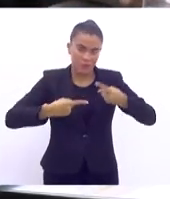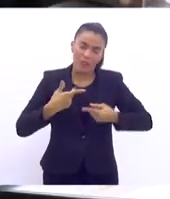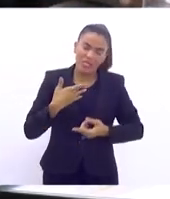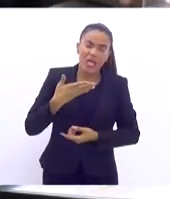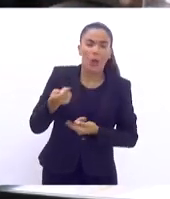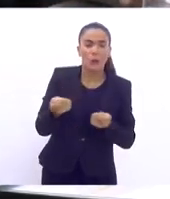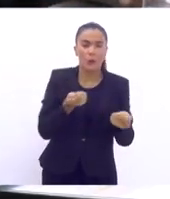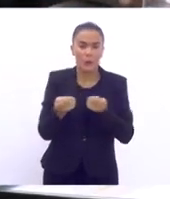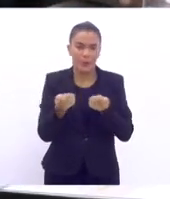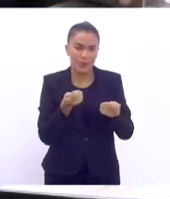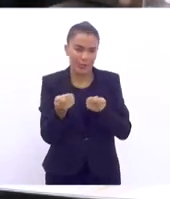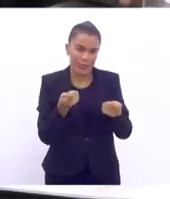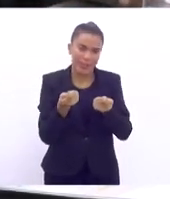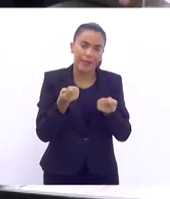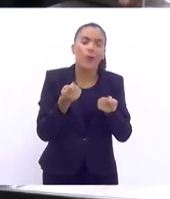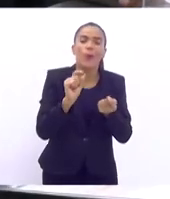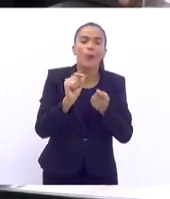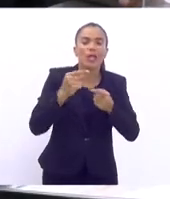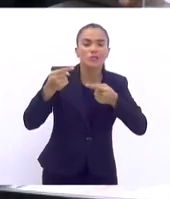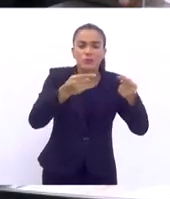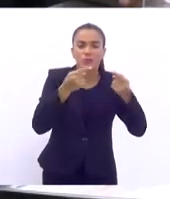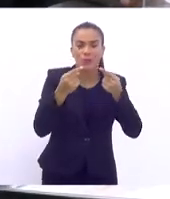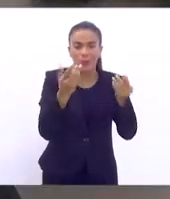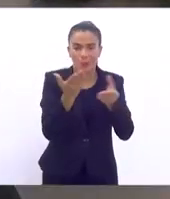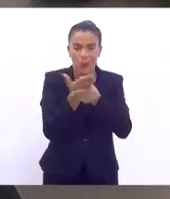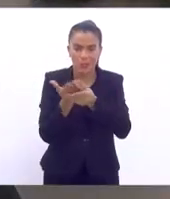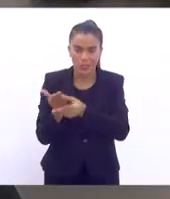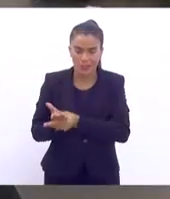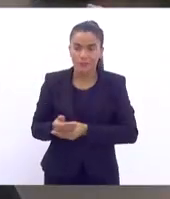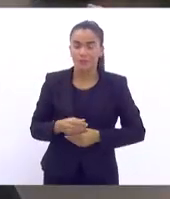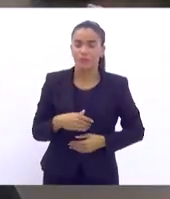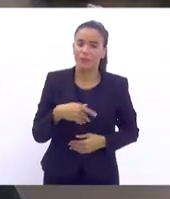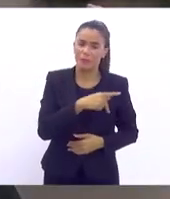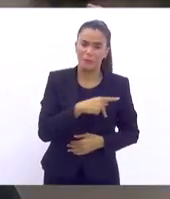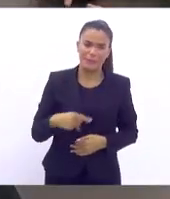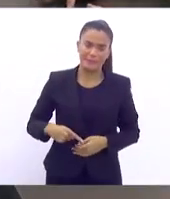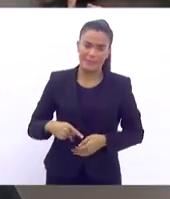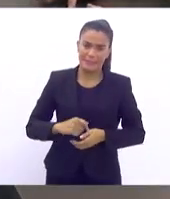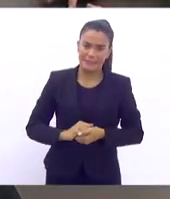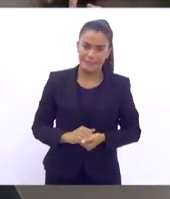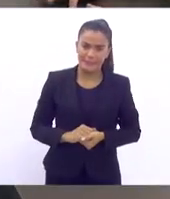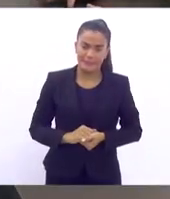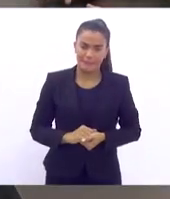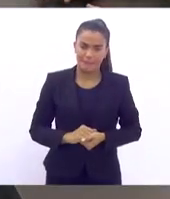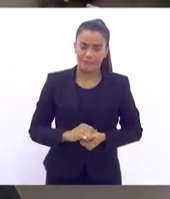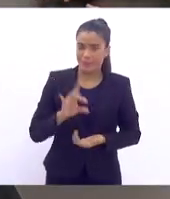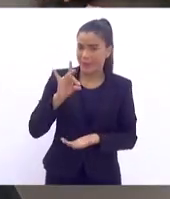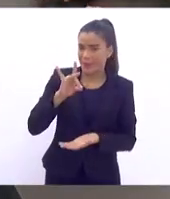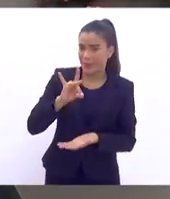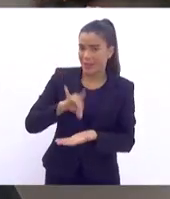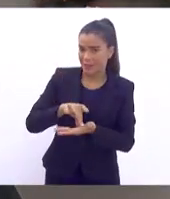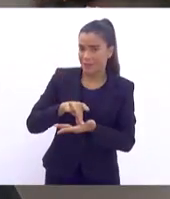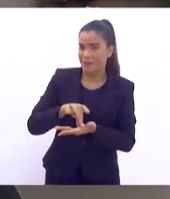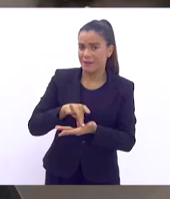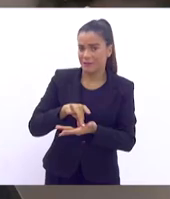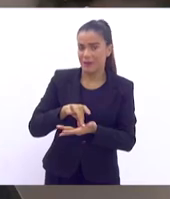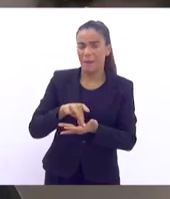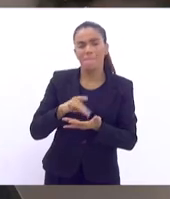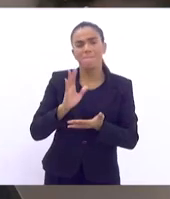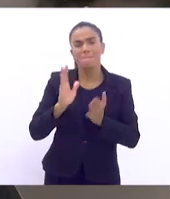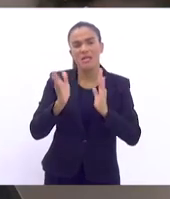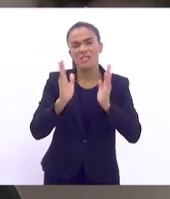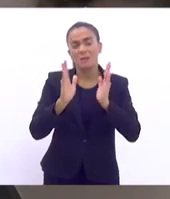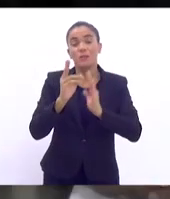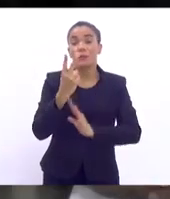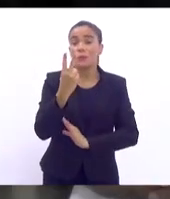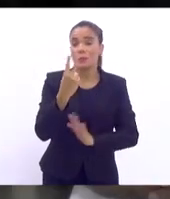esse processo que já foi amplamente discutido deputada Verônica na verdade a cerca de duas